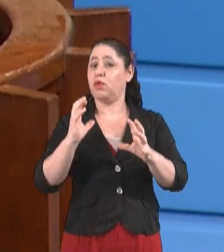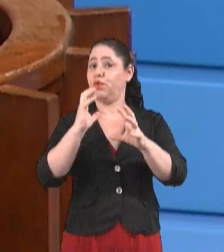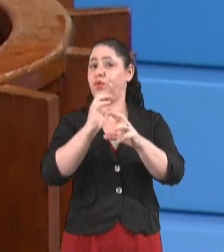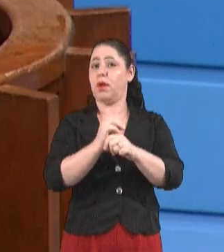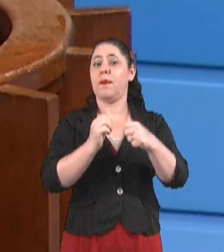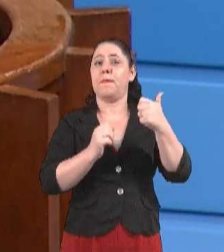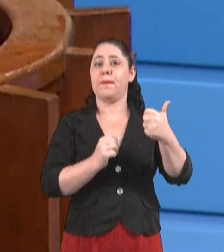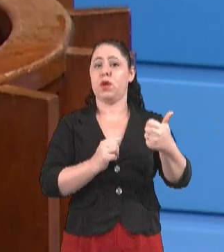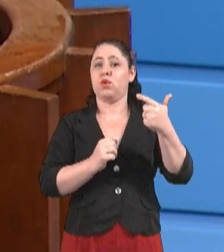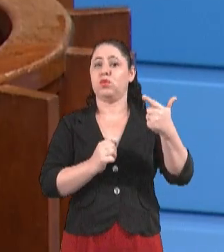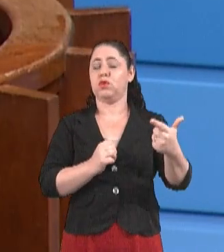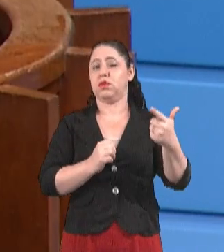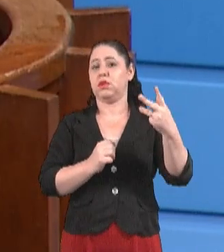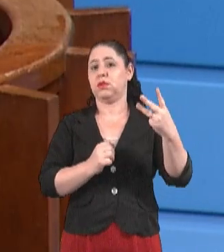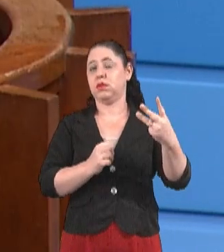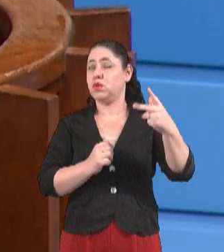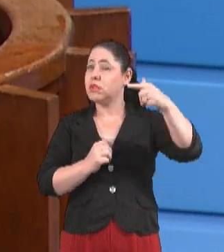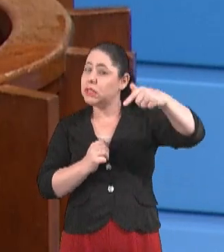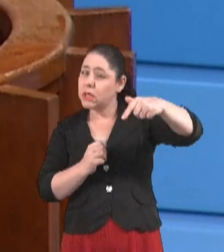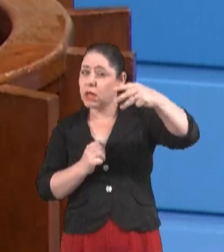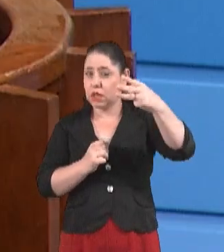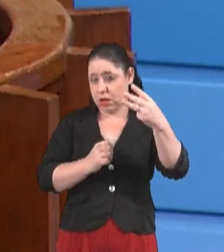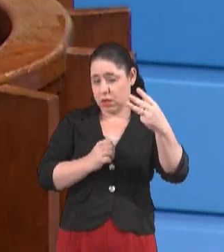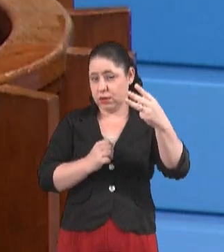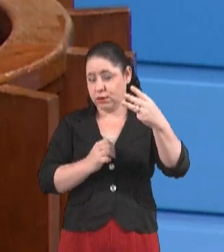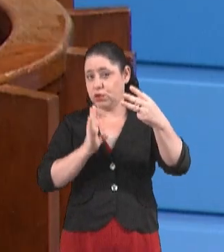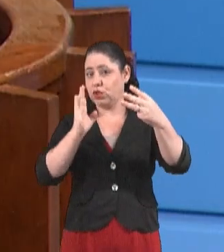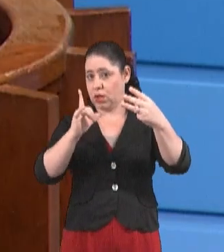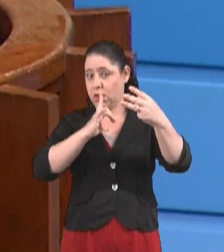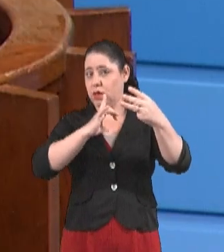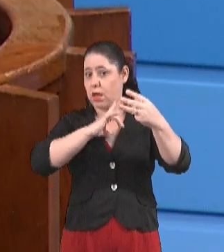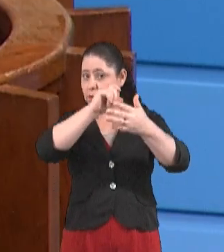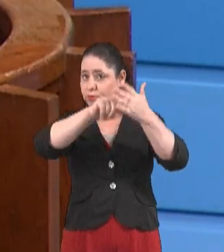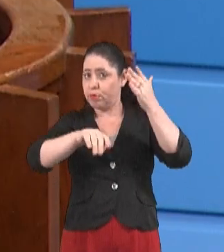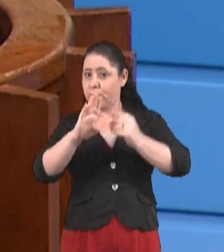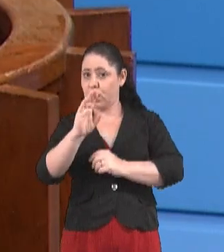de 1.273 casos registrados,